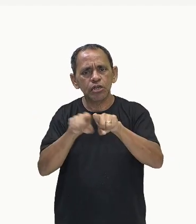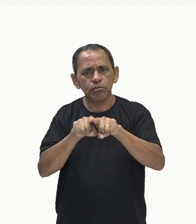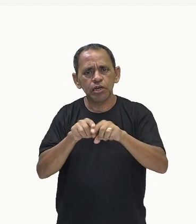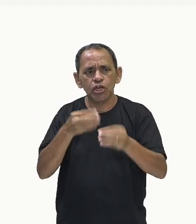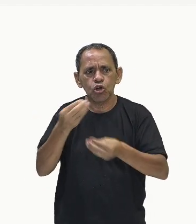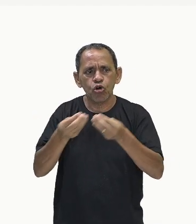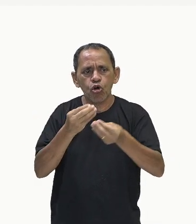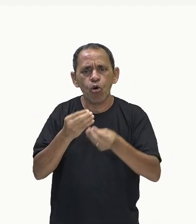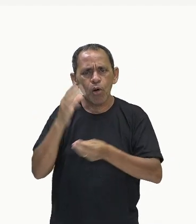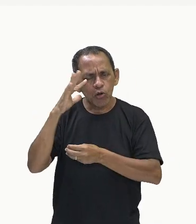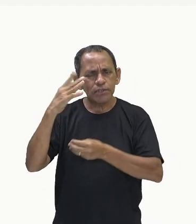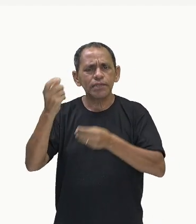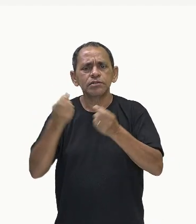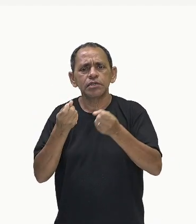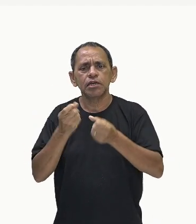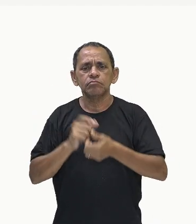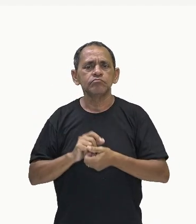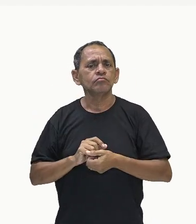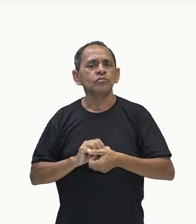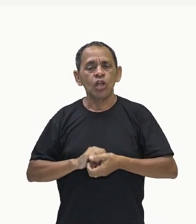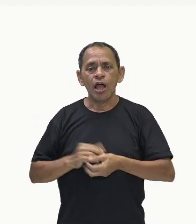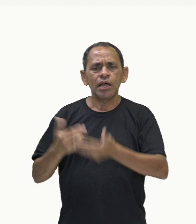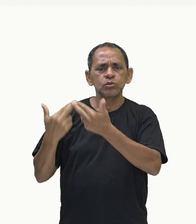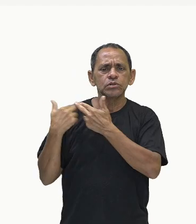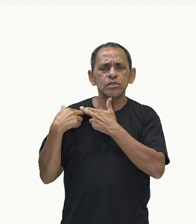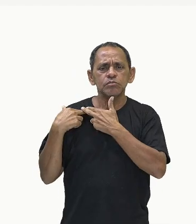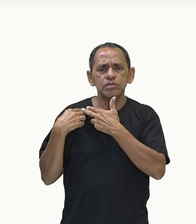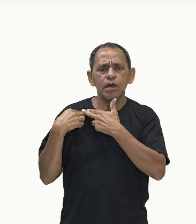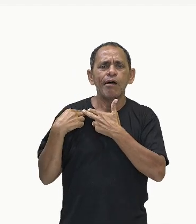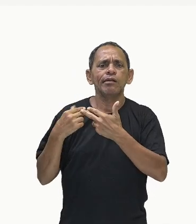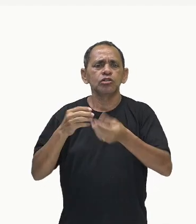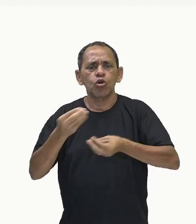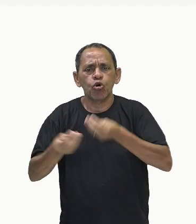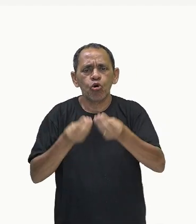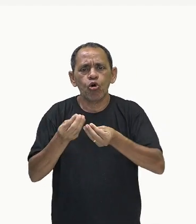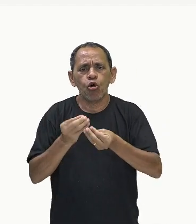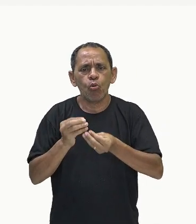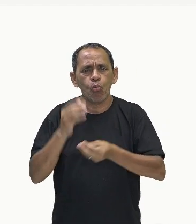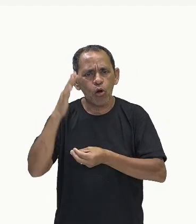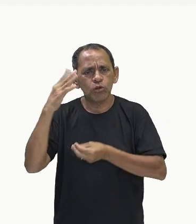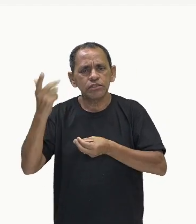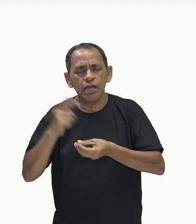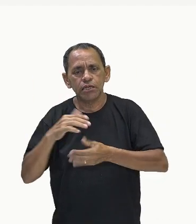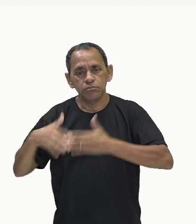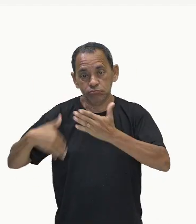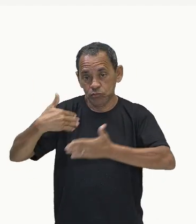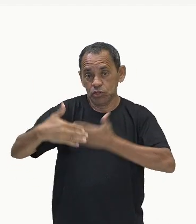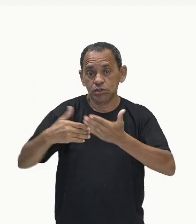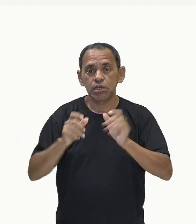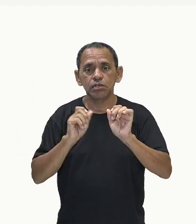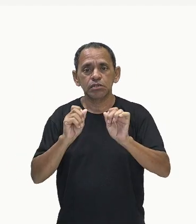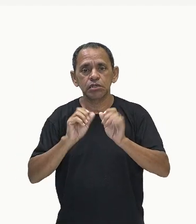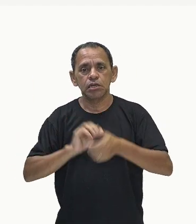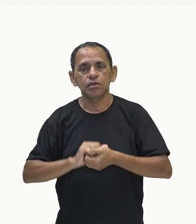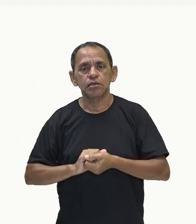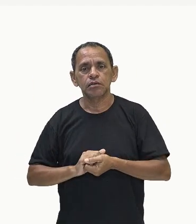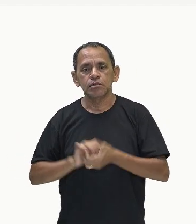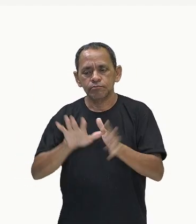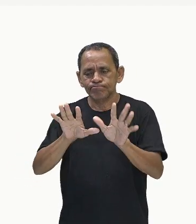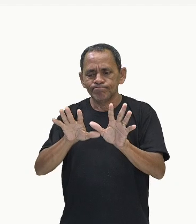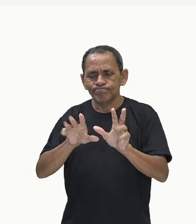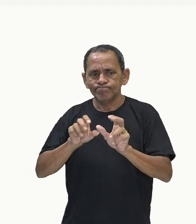as funções realizadas pelo sistema digestório, nós temos ali no processo da absorção